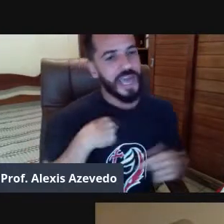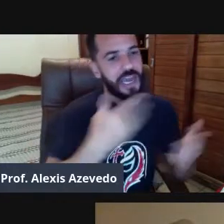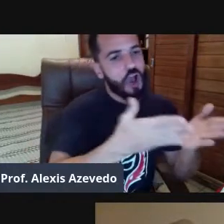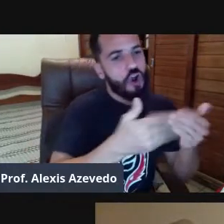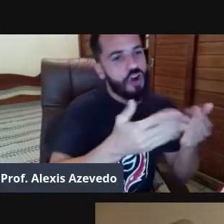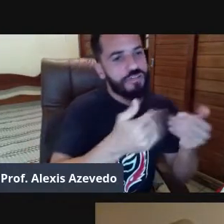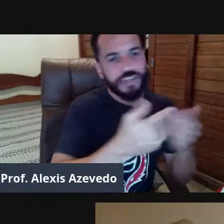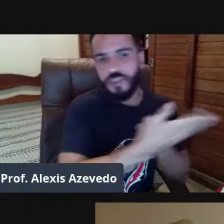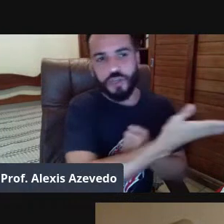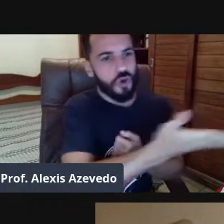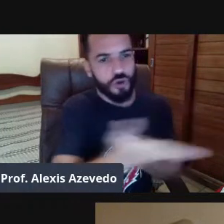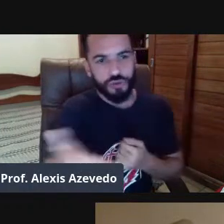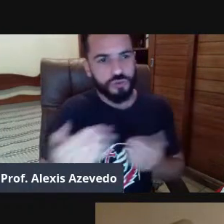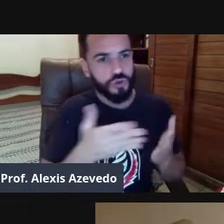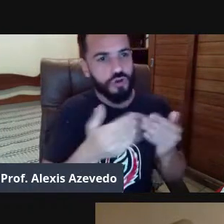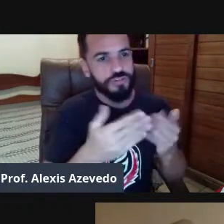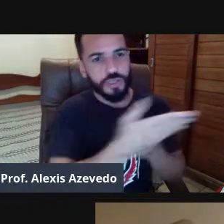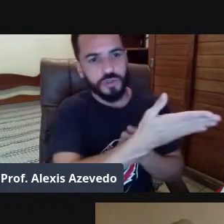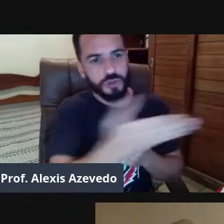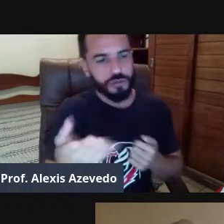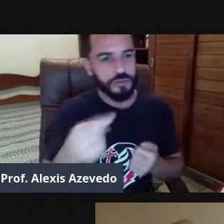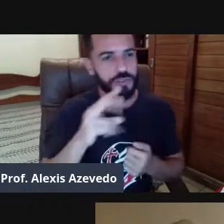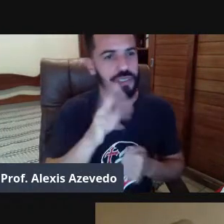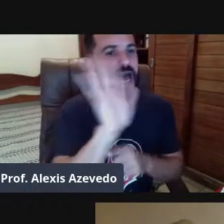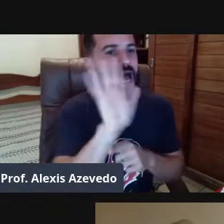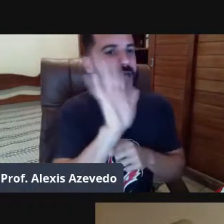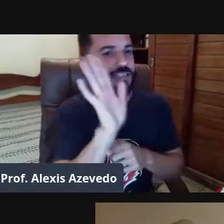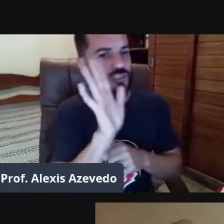a assistirem, porque nós temos chamado